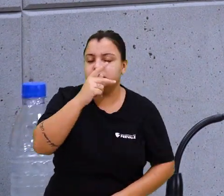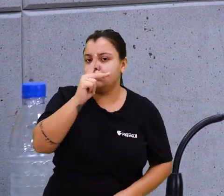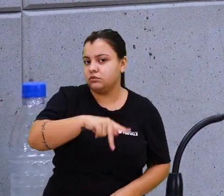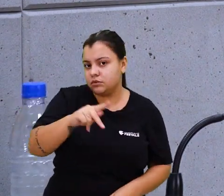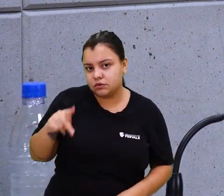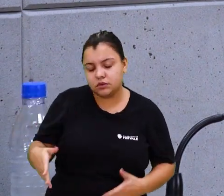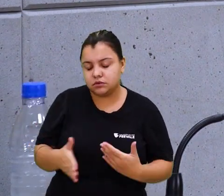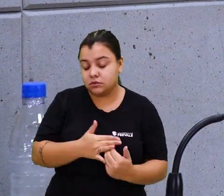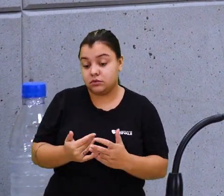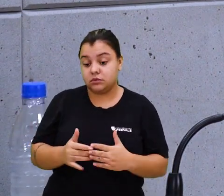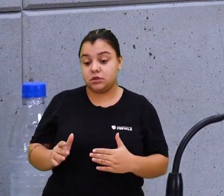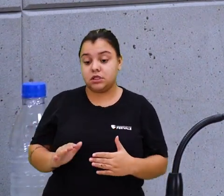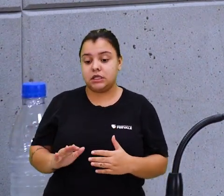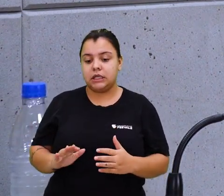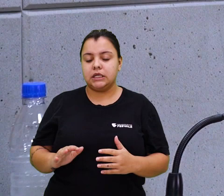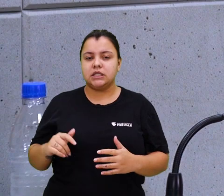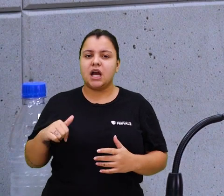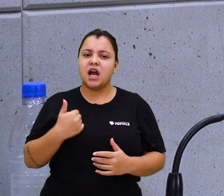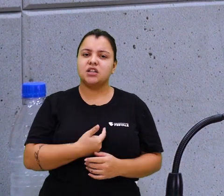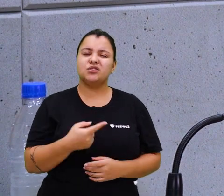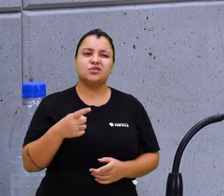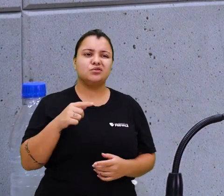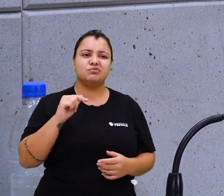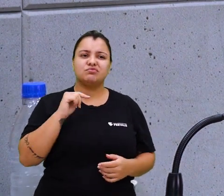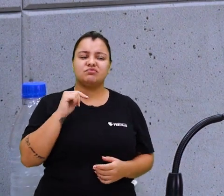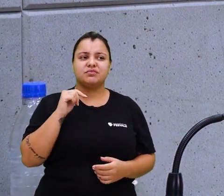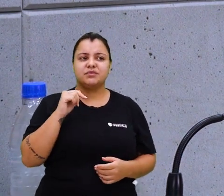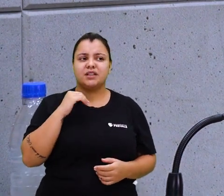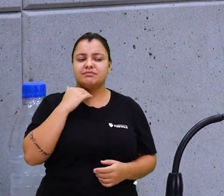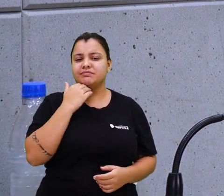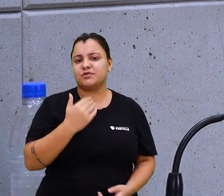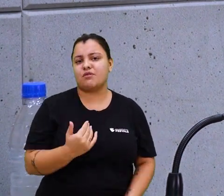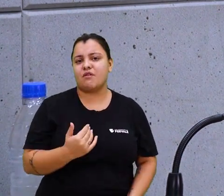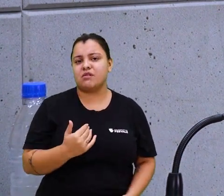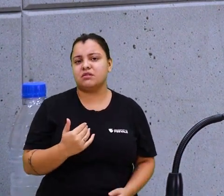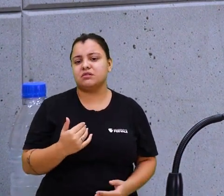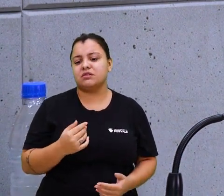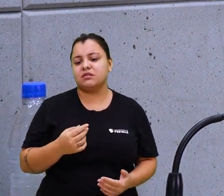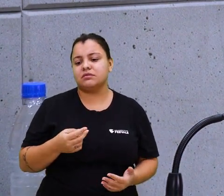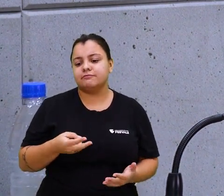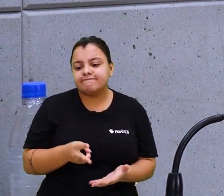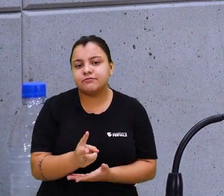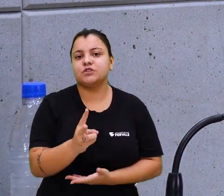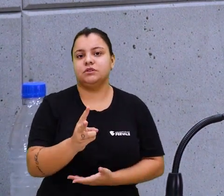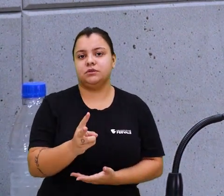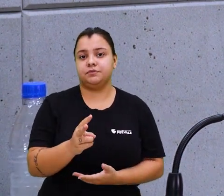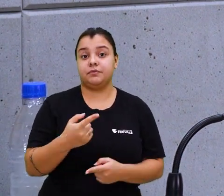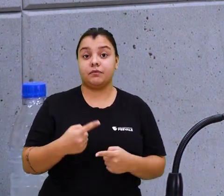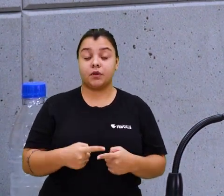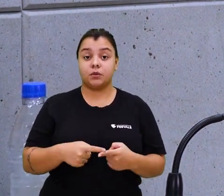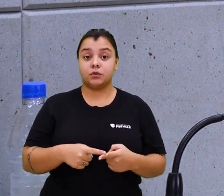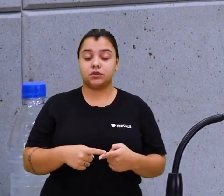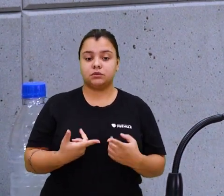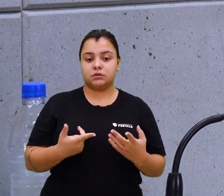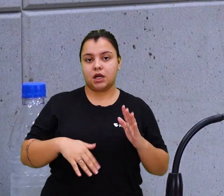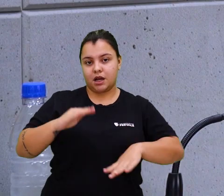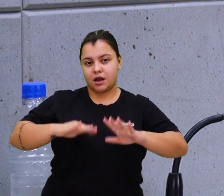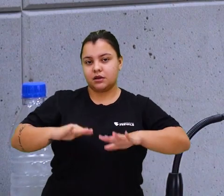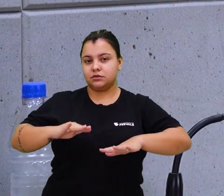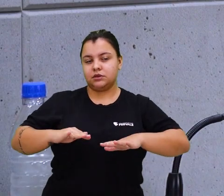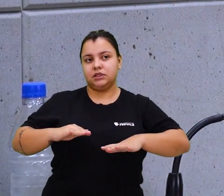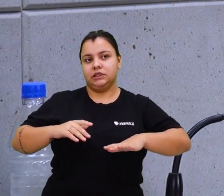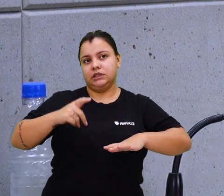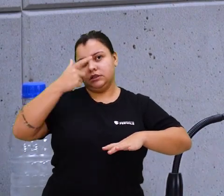gente acaba sofrendo mas a gente não consegue levar isso pra frente né porque a instituição